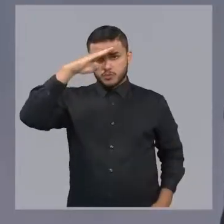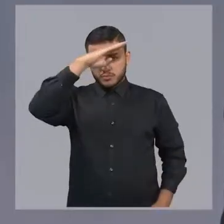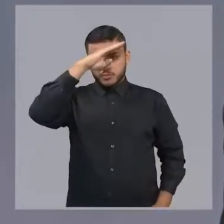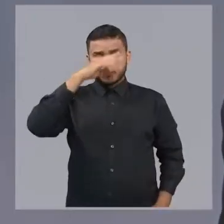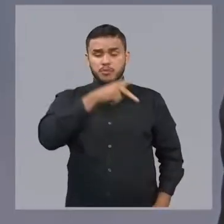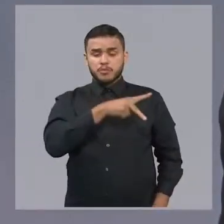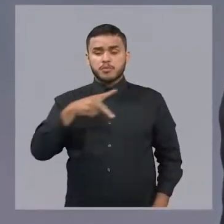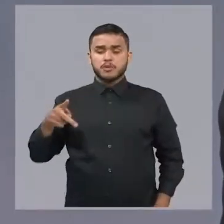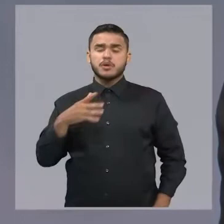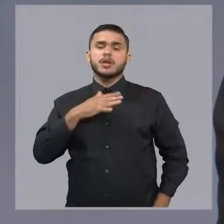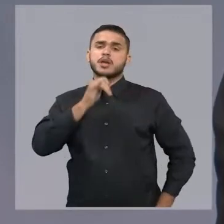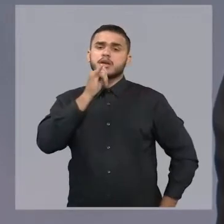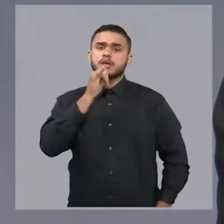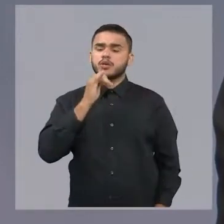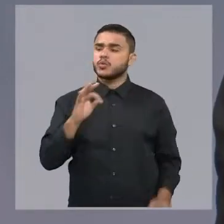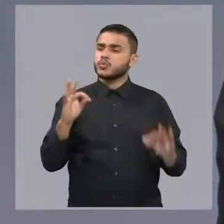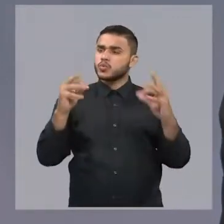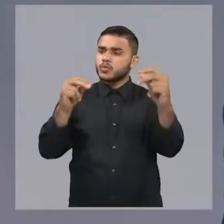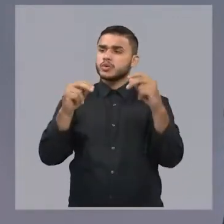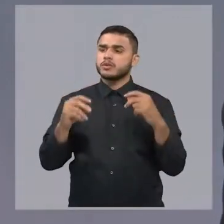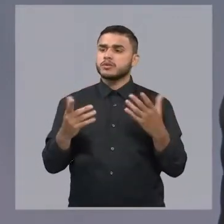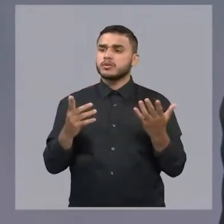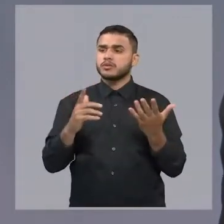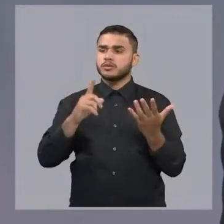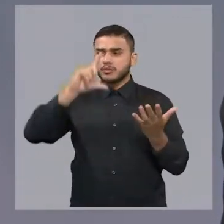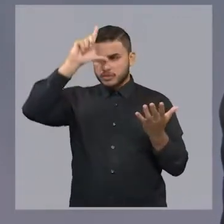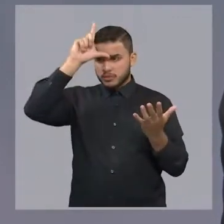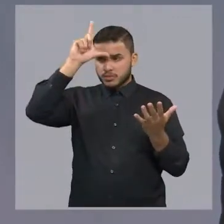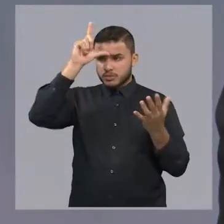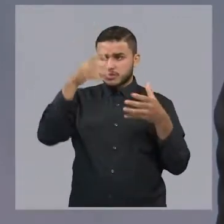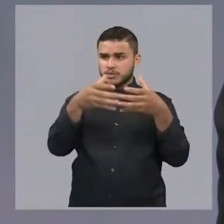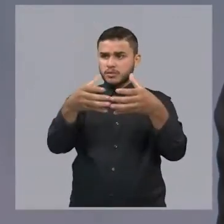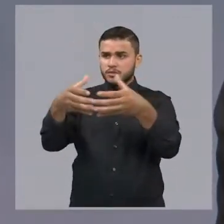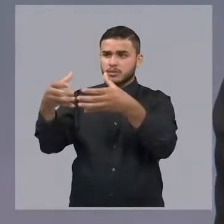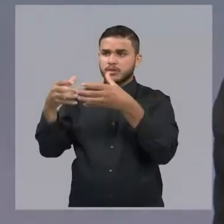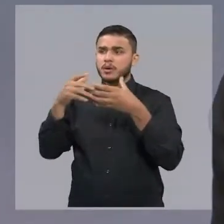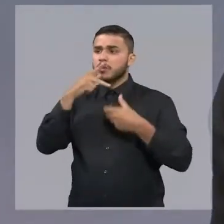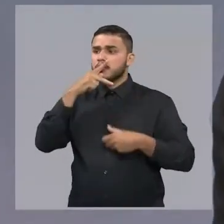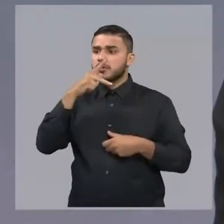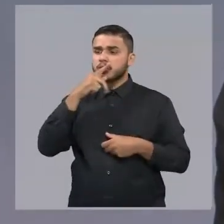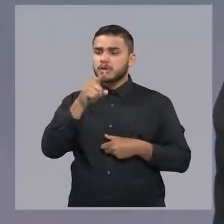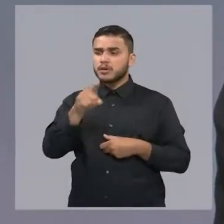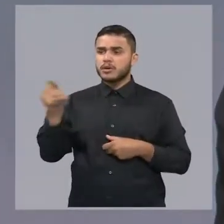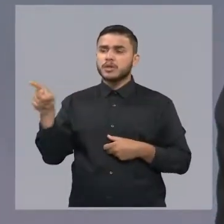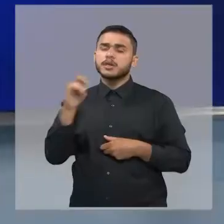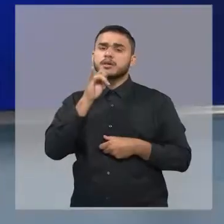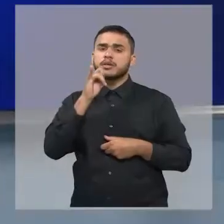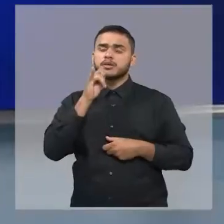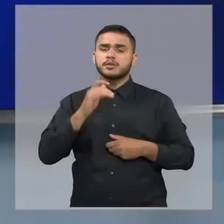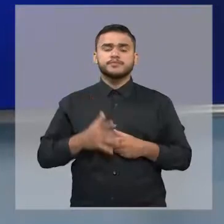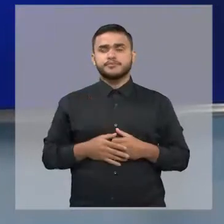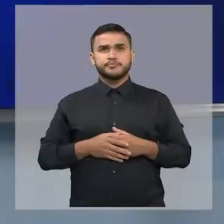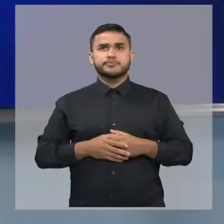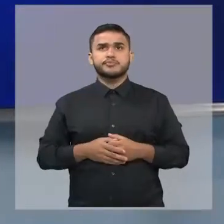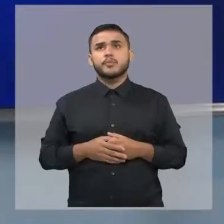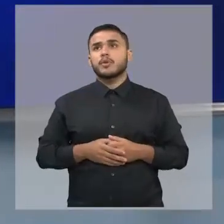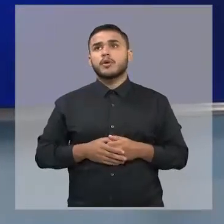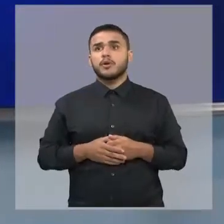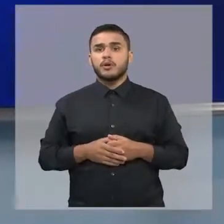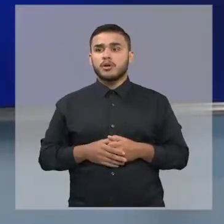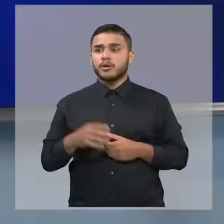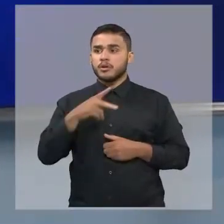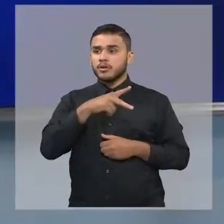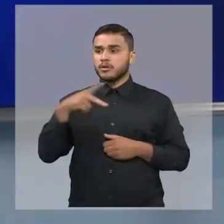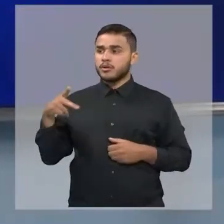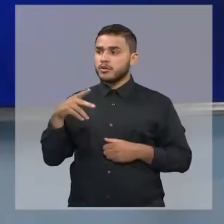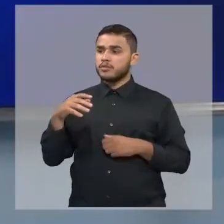parlamento. Concordo. Ele pegava os líderes que o professor Romo falou, concordo com o que ele disse claramente, mas o modelo era o seguinte, o